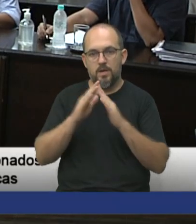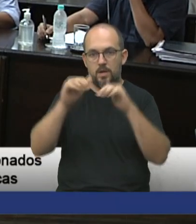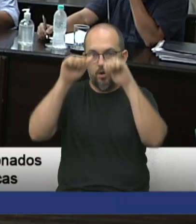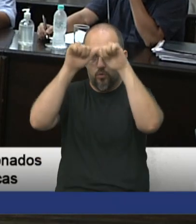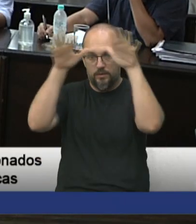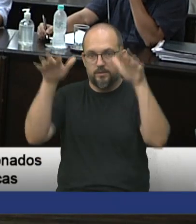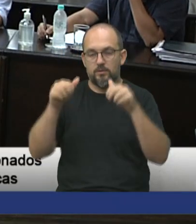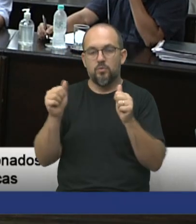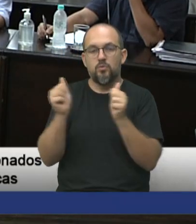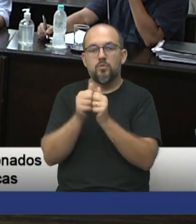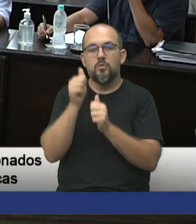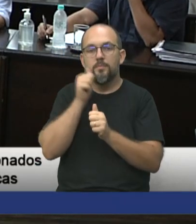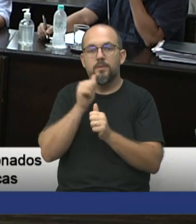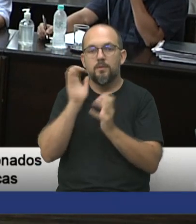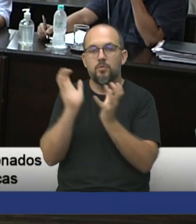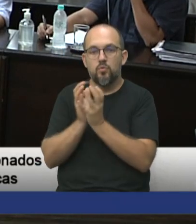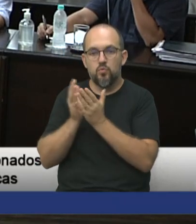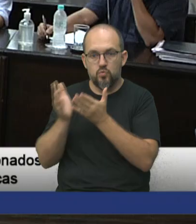as meninas.